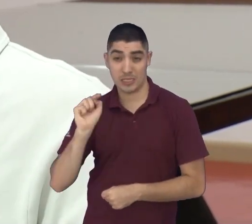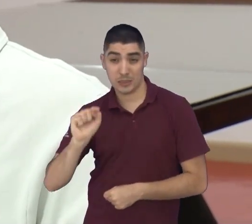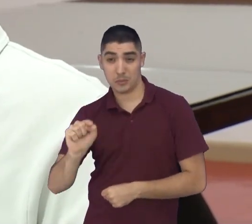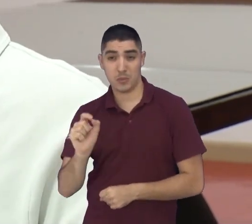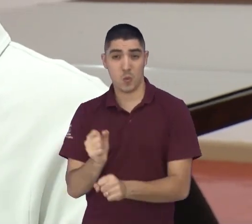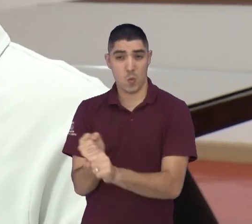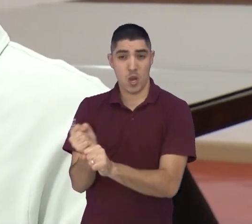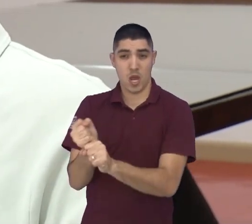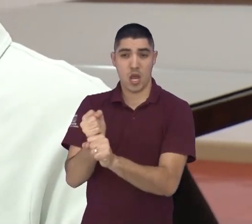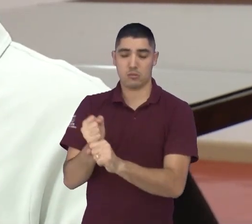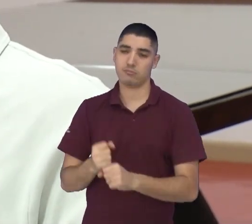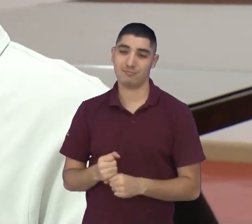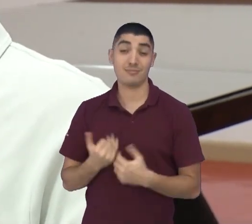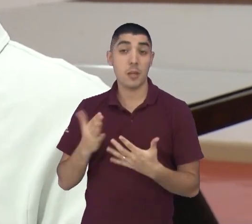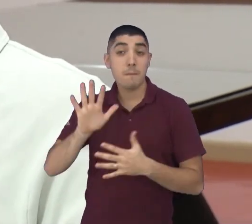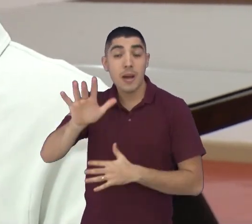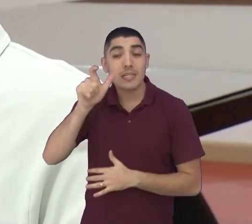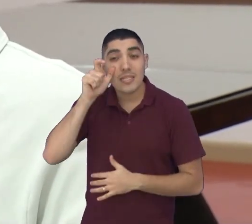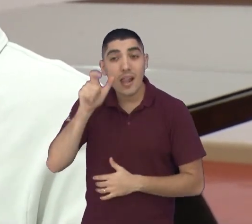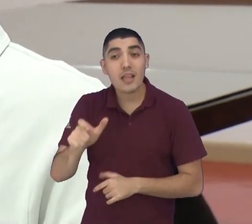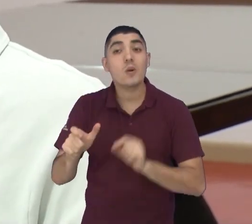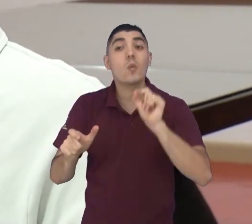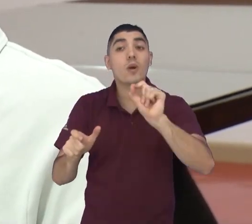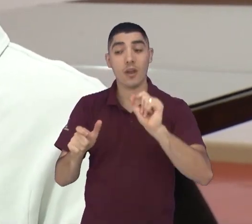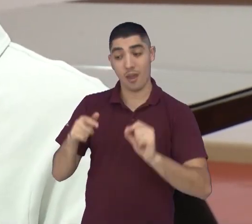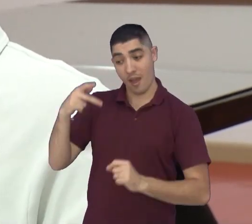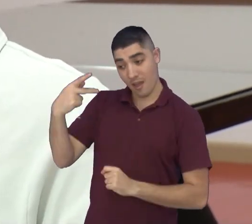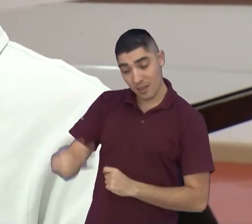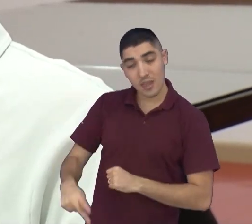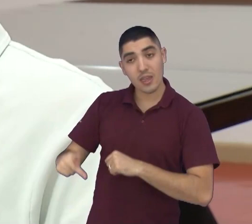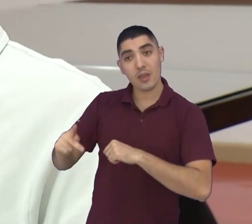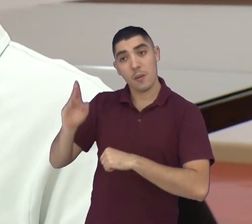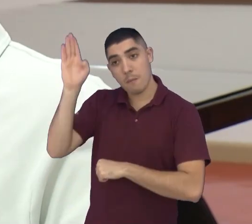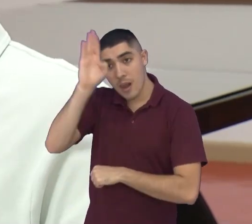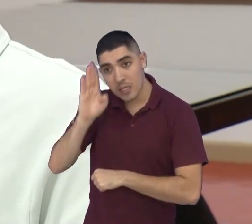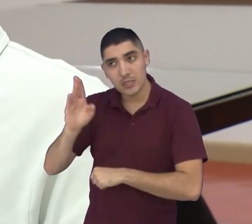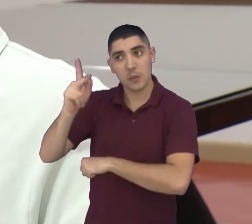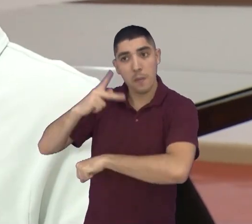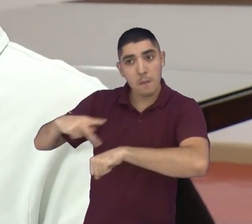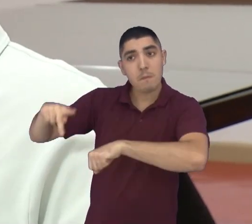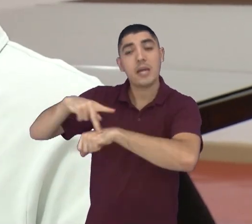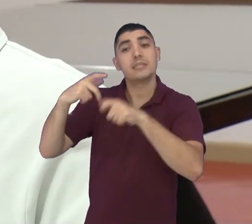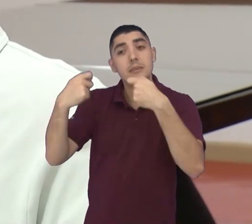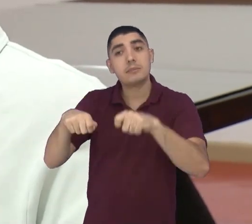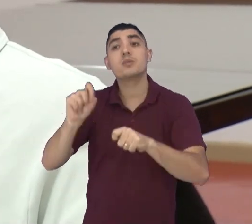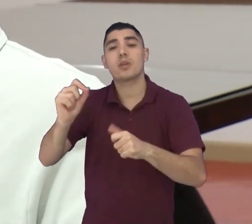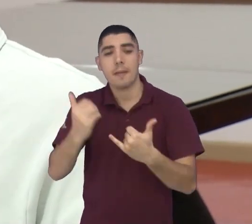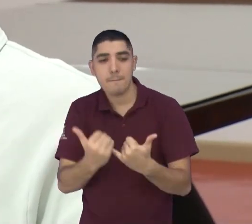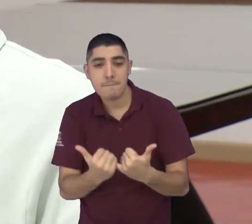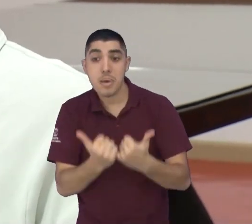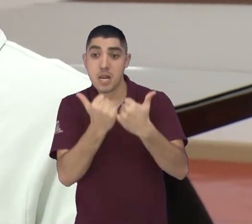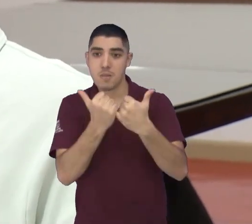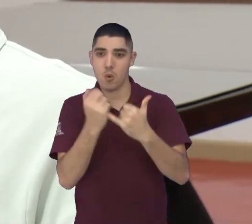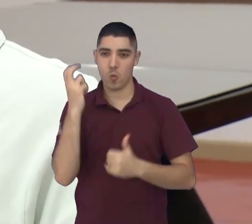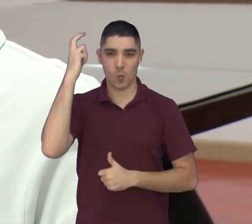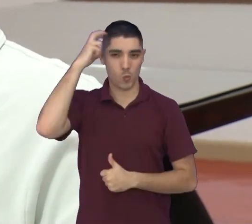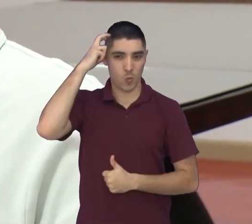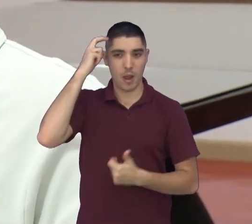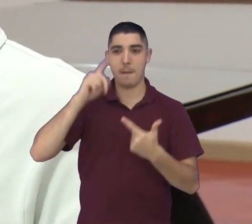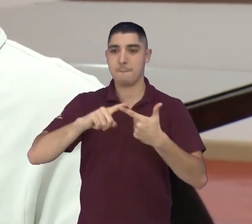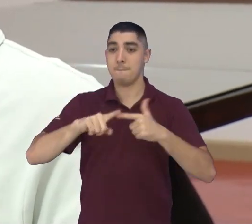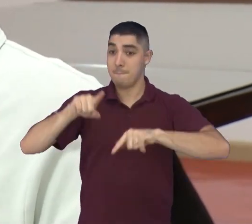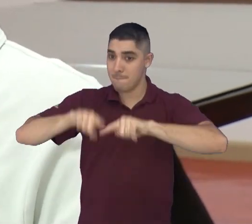muito interessante e é muito importante que o país tenha mais bens culturais, materiais e